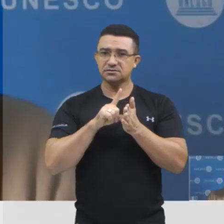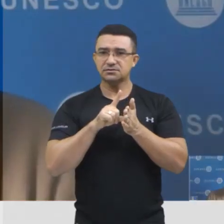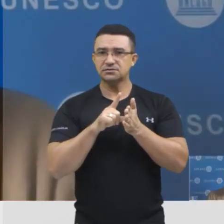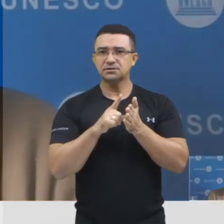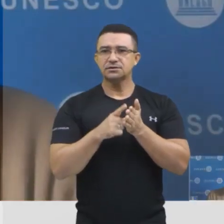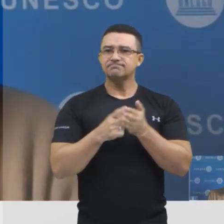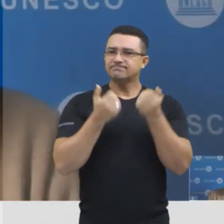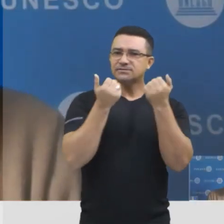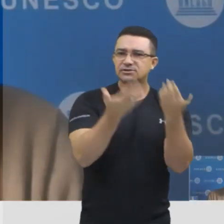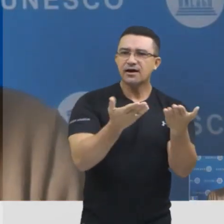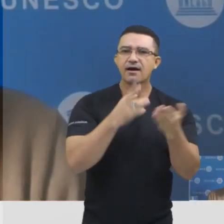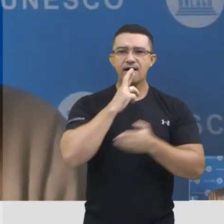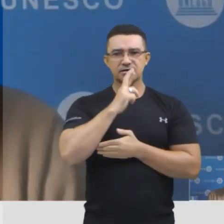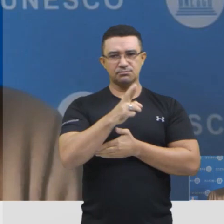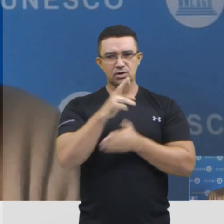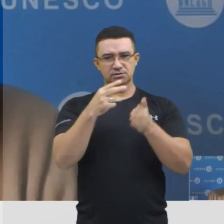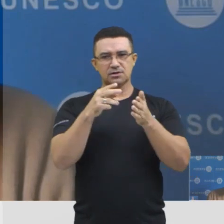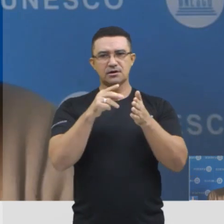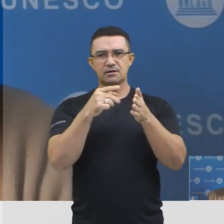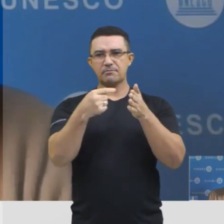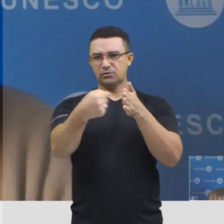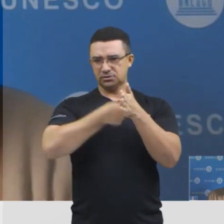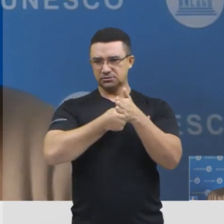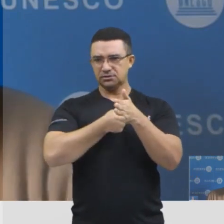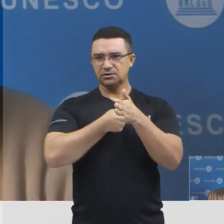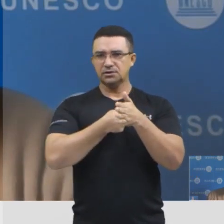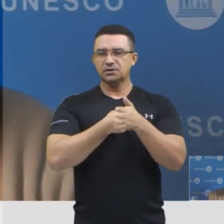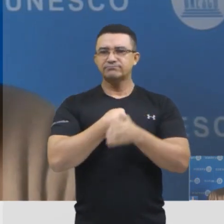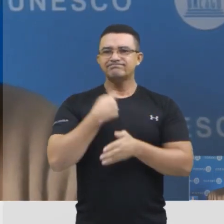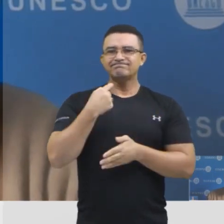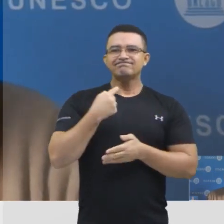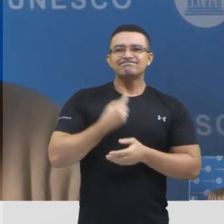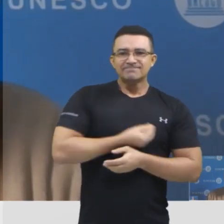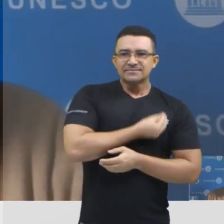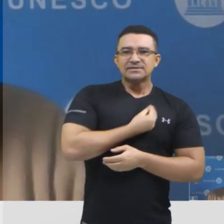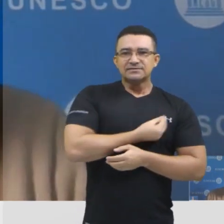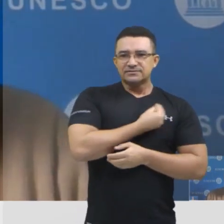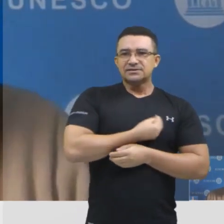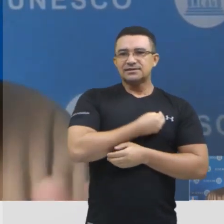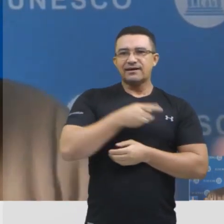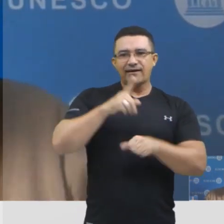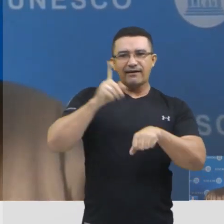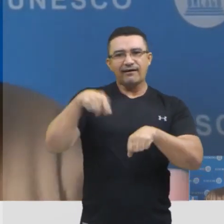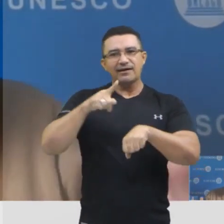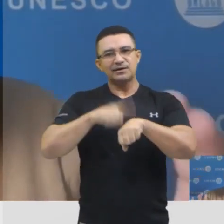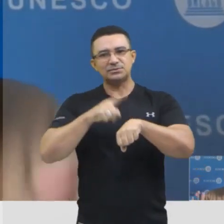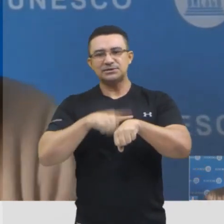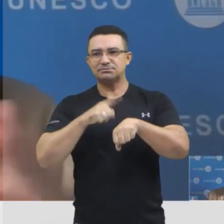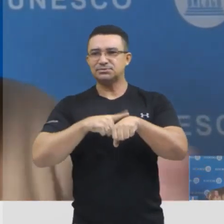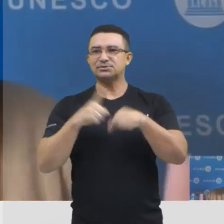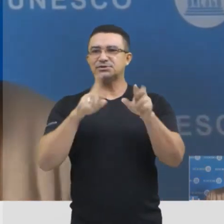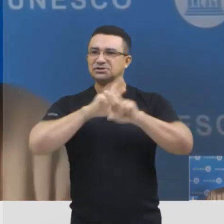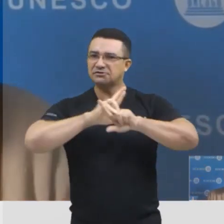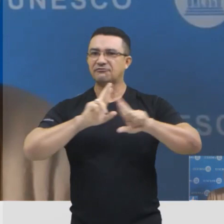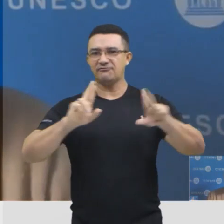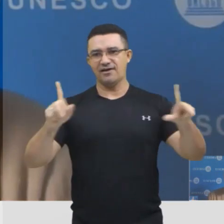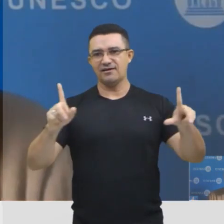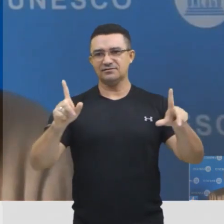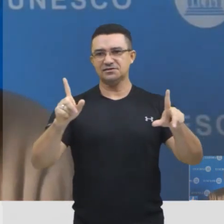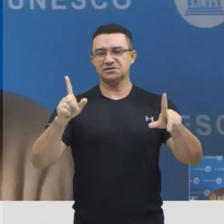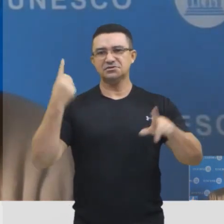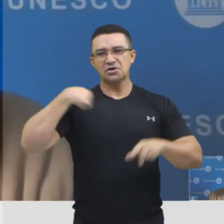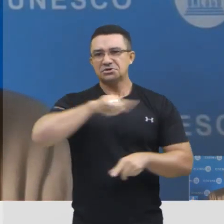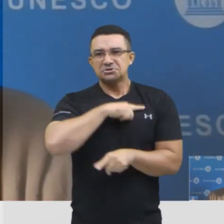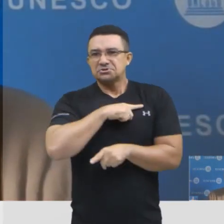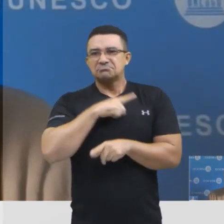que me fez, deixe-me dizer que nós estamos a viver um tempo absolutamente excepcional, um tempo que nenhum de nós imaginou